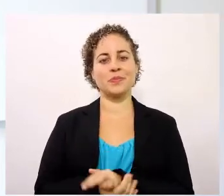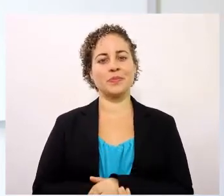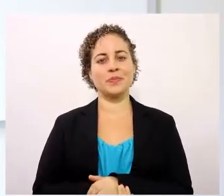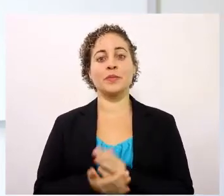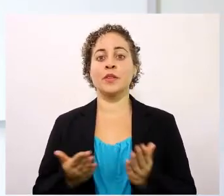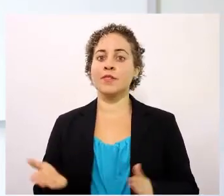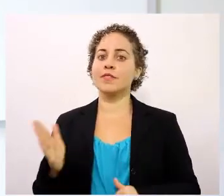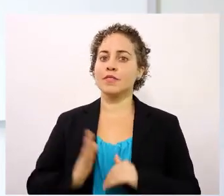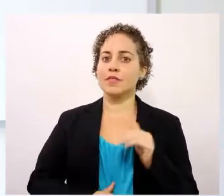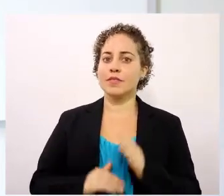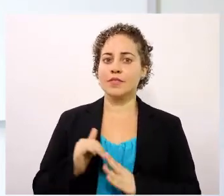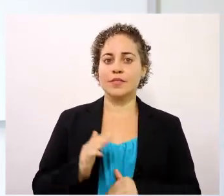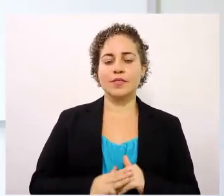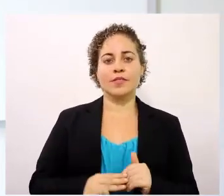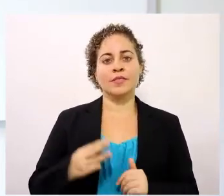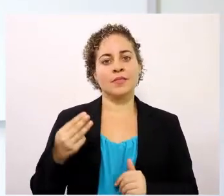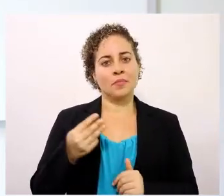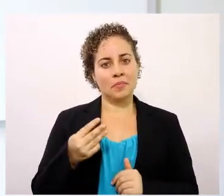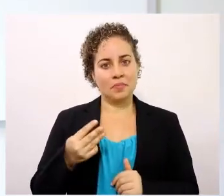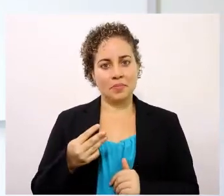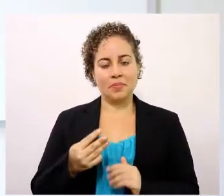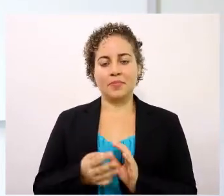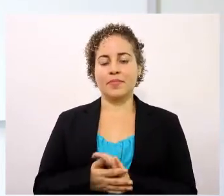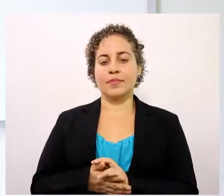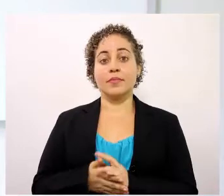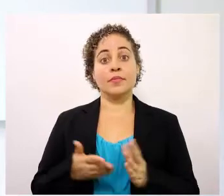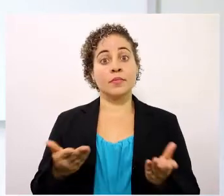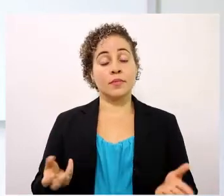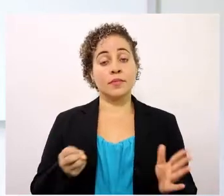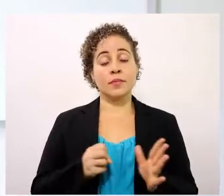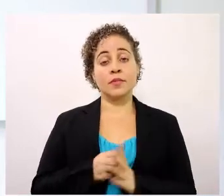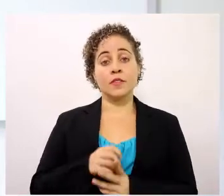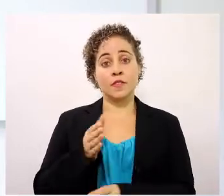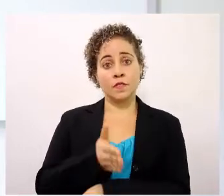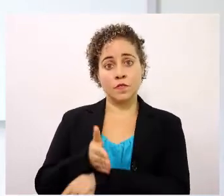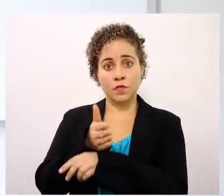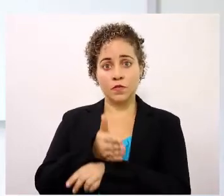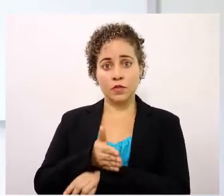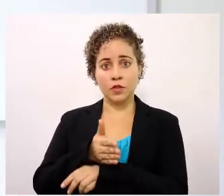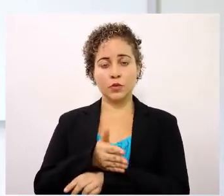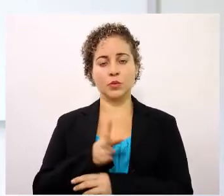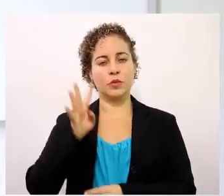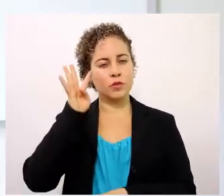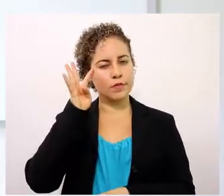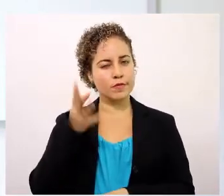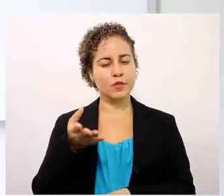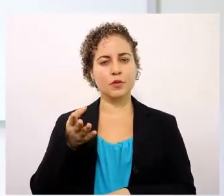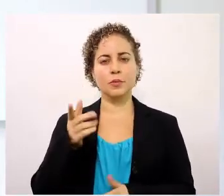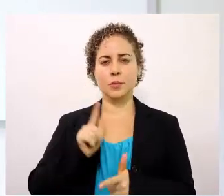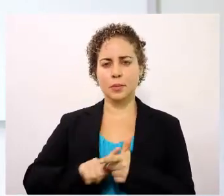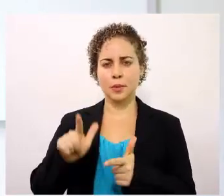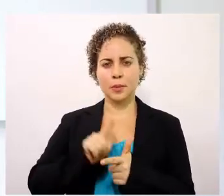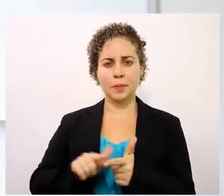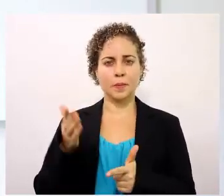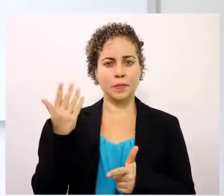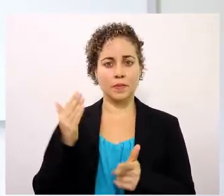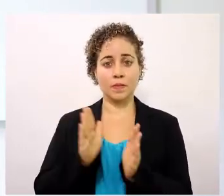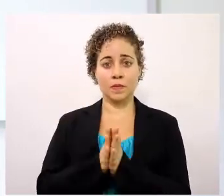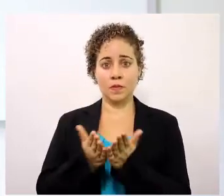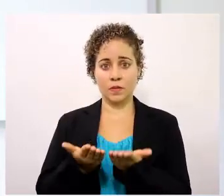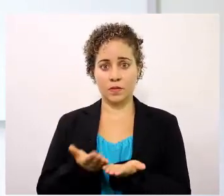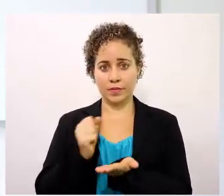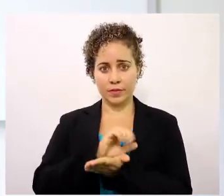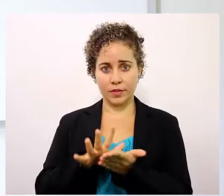está na competência 3. Nesse vídeo, vamos resolver aquele probleminha que está no seu caderno